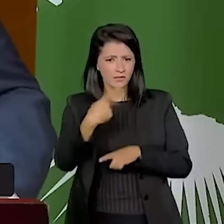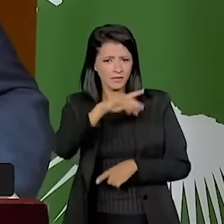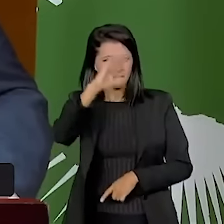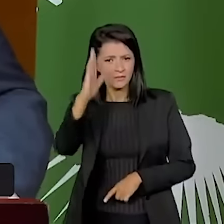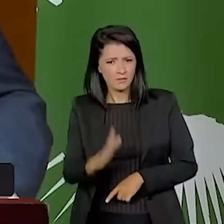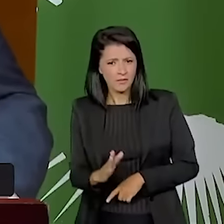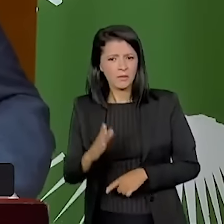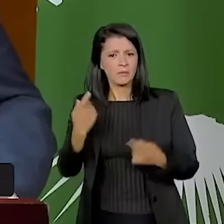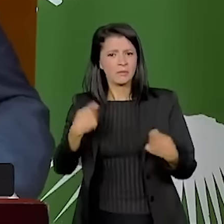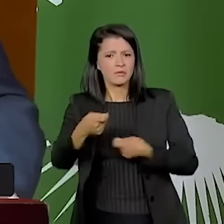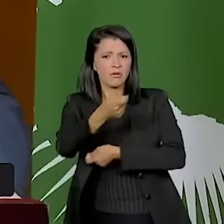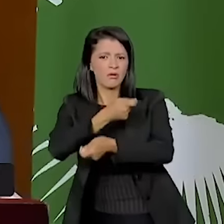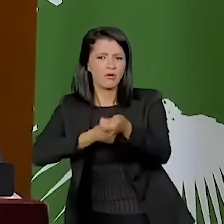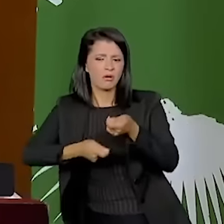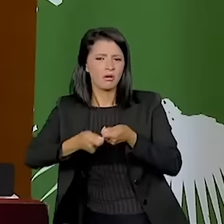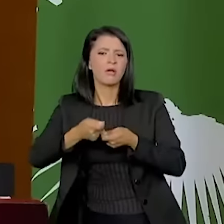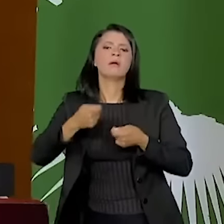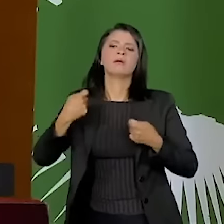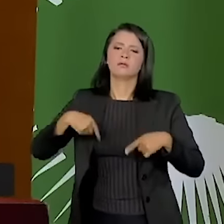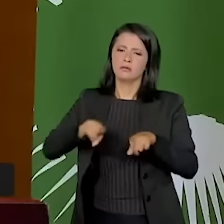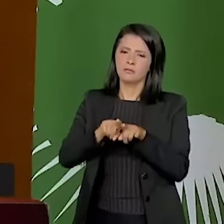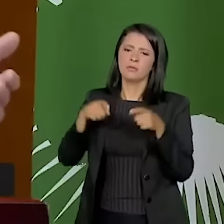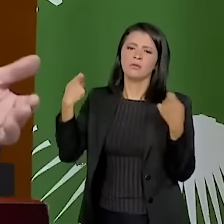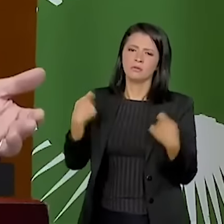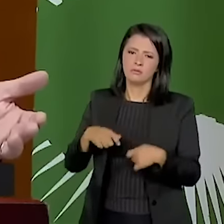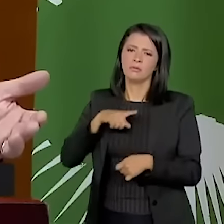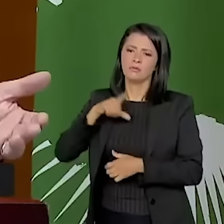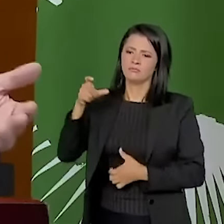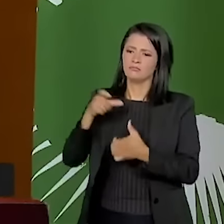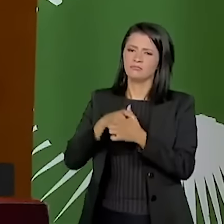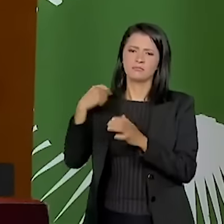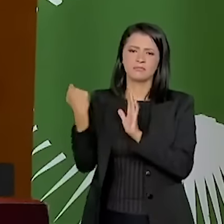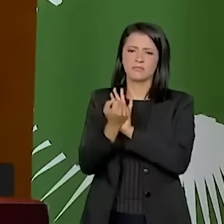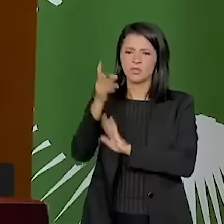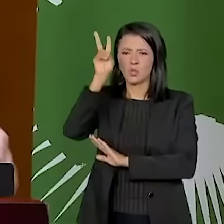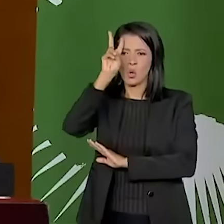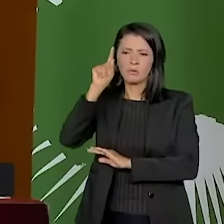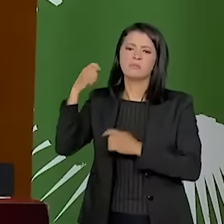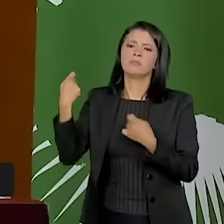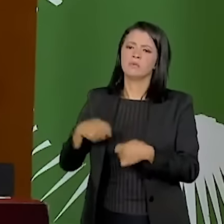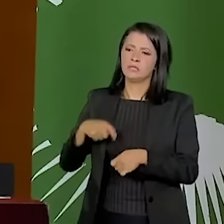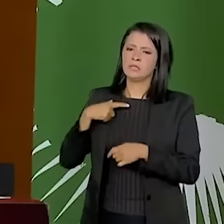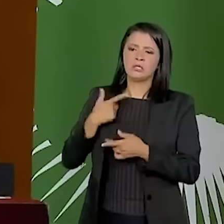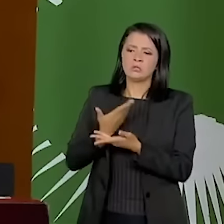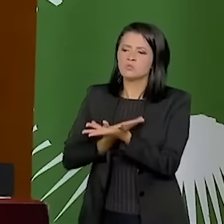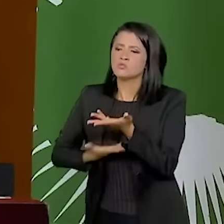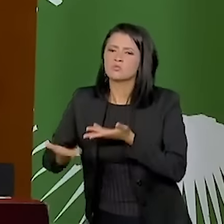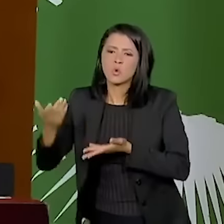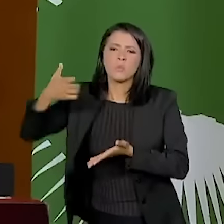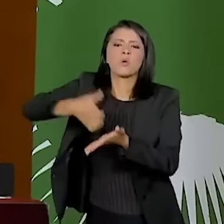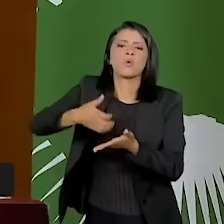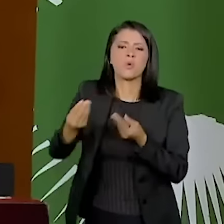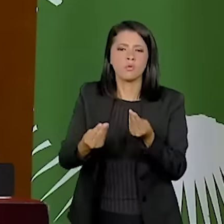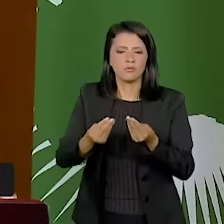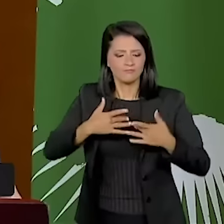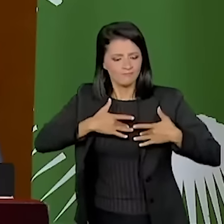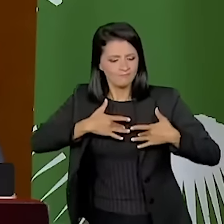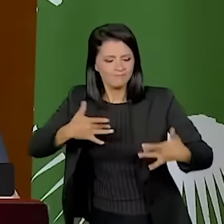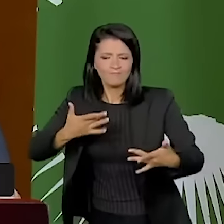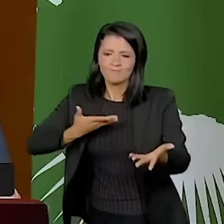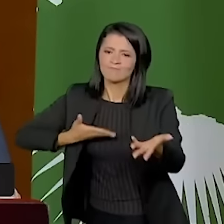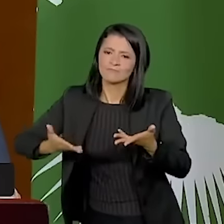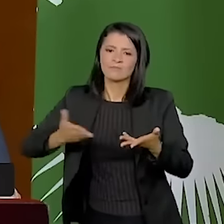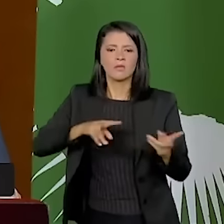precisa economicamente, mas porque o Brasil tem dívidas históricas a pagar com solidariedade, sabe? E